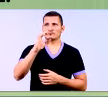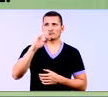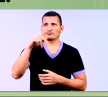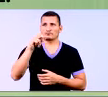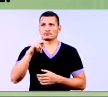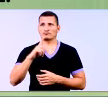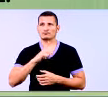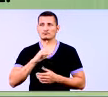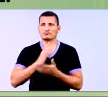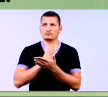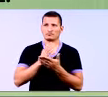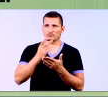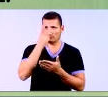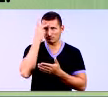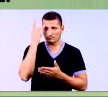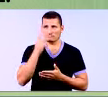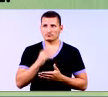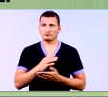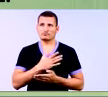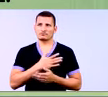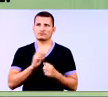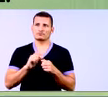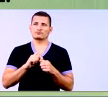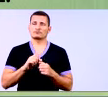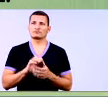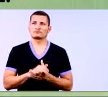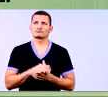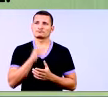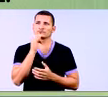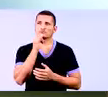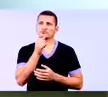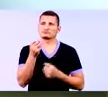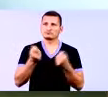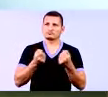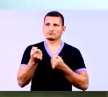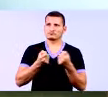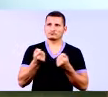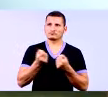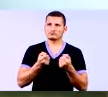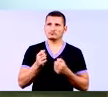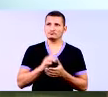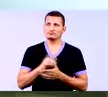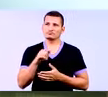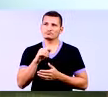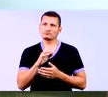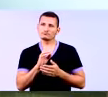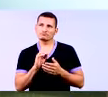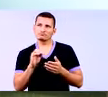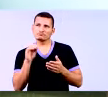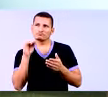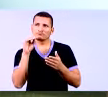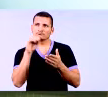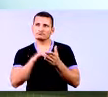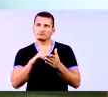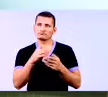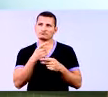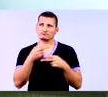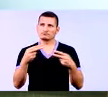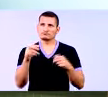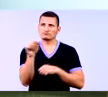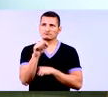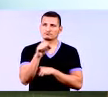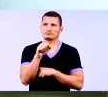gente que gosta de fazer aí. O que é o overclock? Se fosse um carro, eu estava turbinando o carro. Eu vou lá,